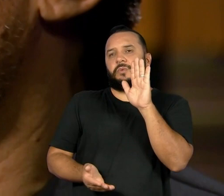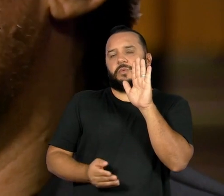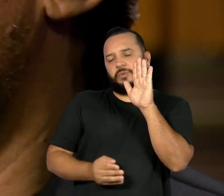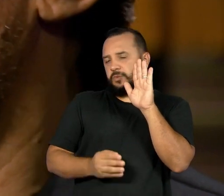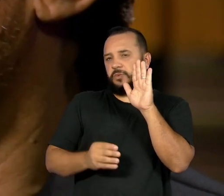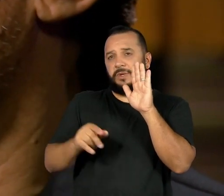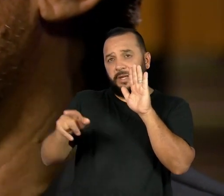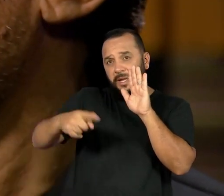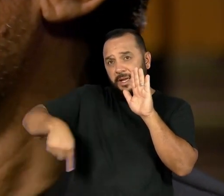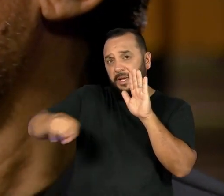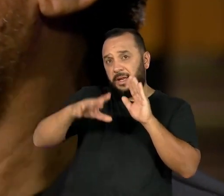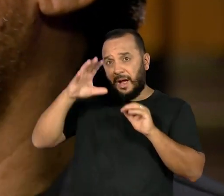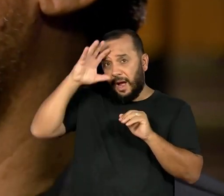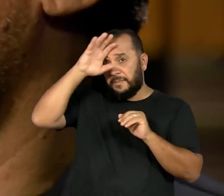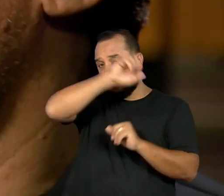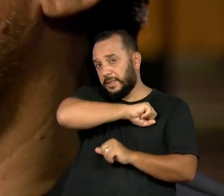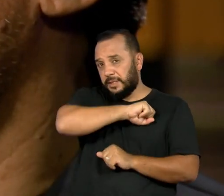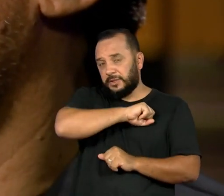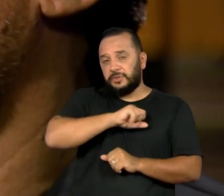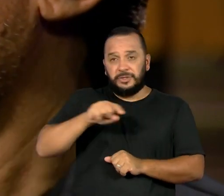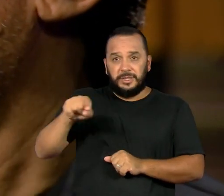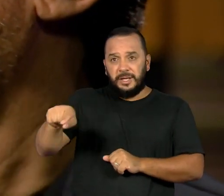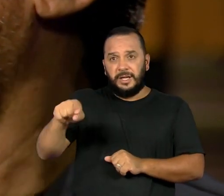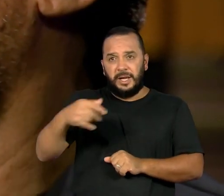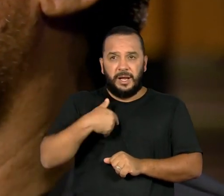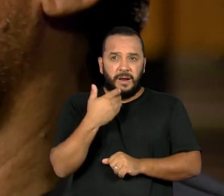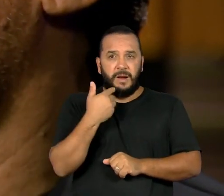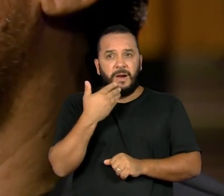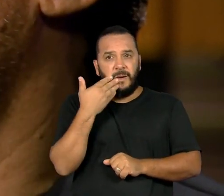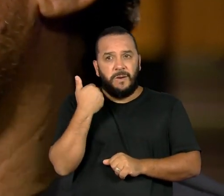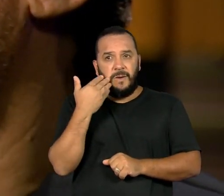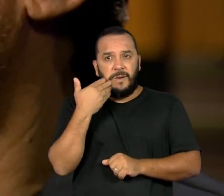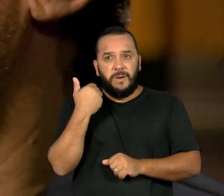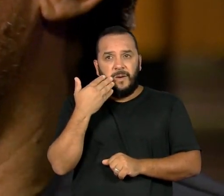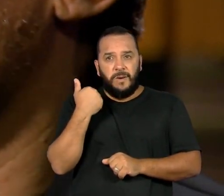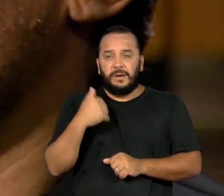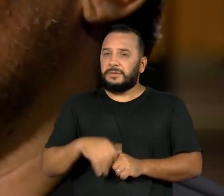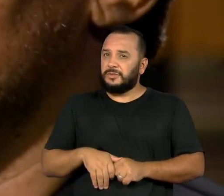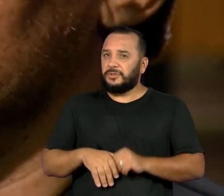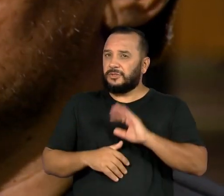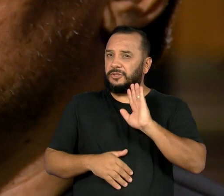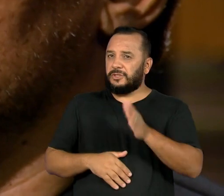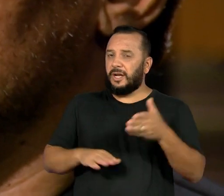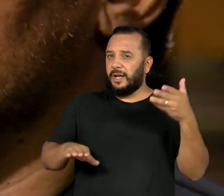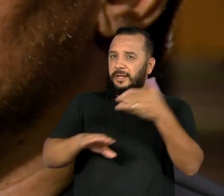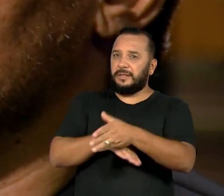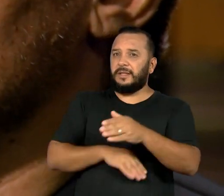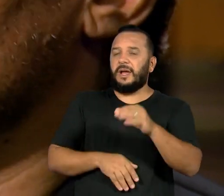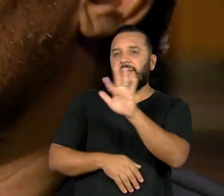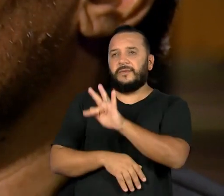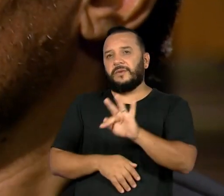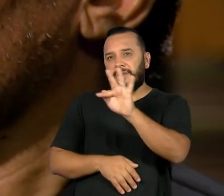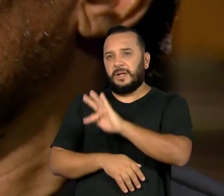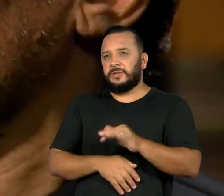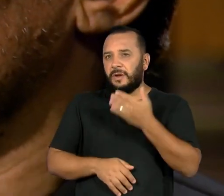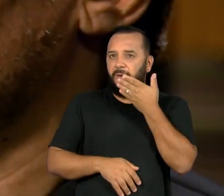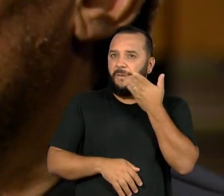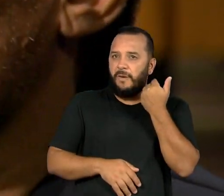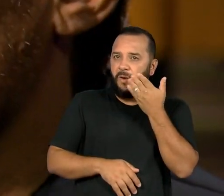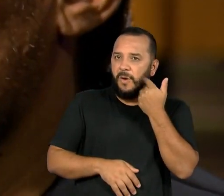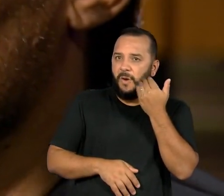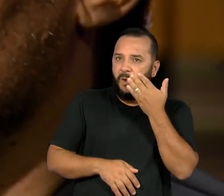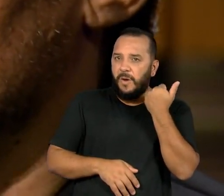aluno absorve como, vamos dizer, ticket para poder entrar em organizações